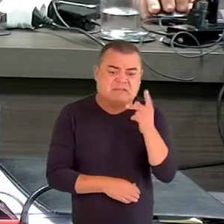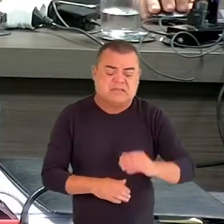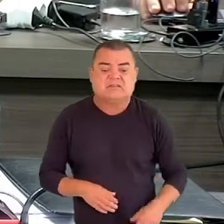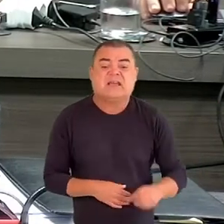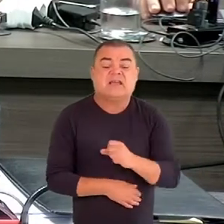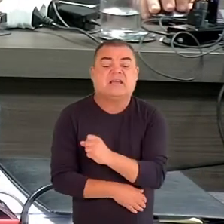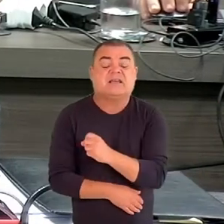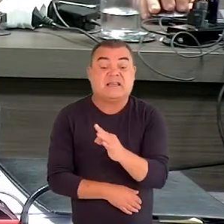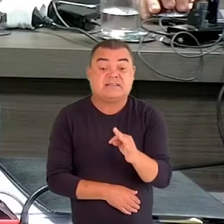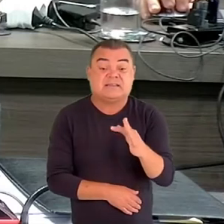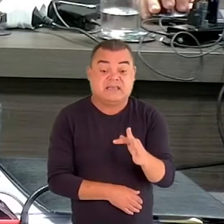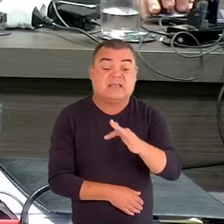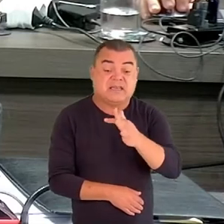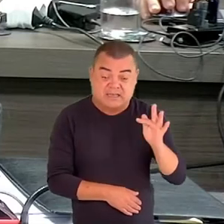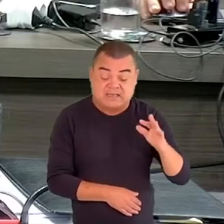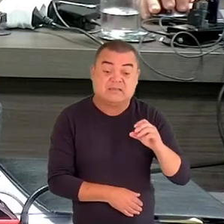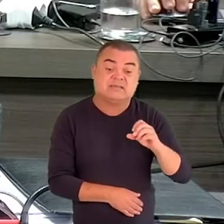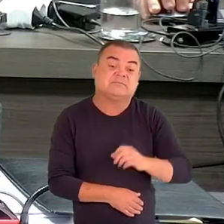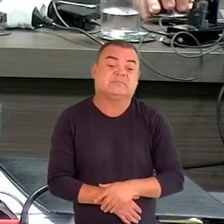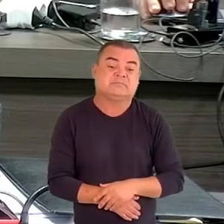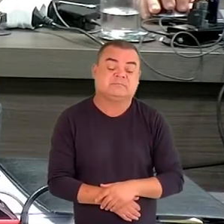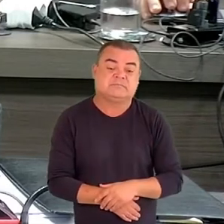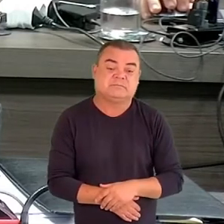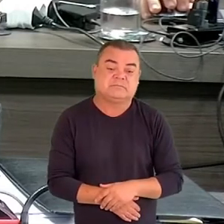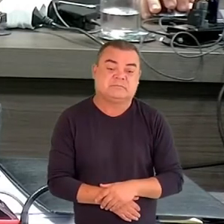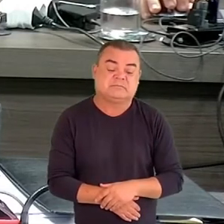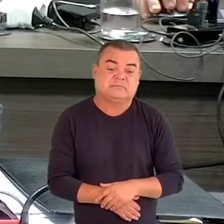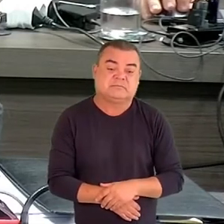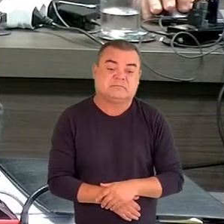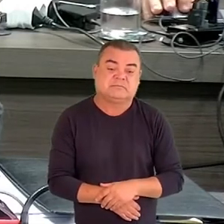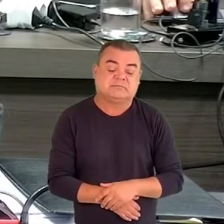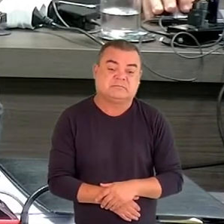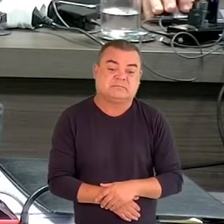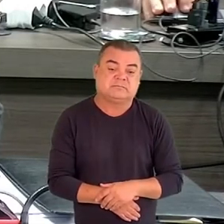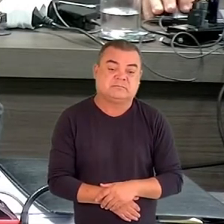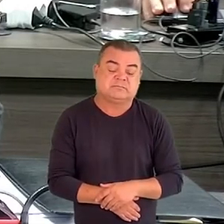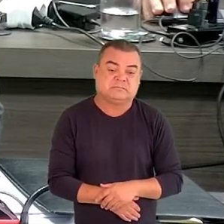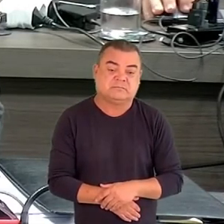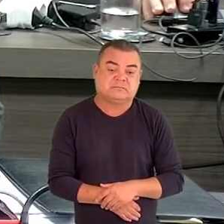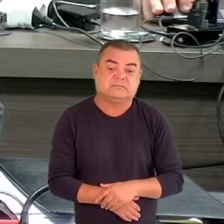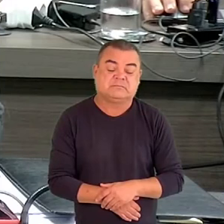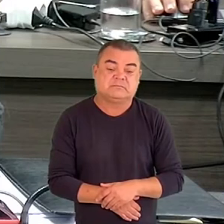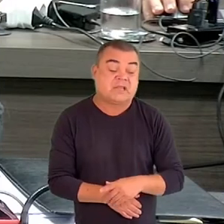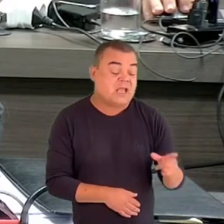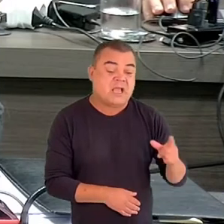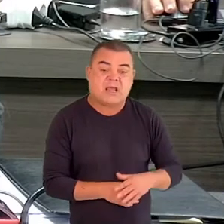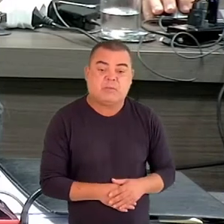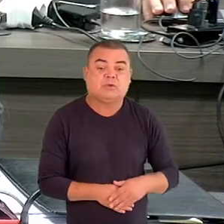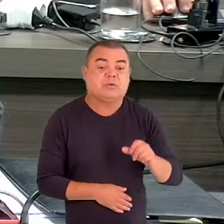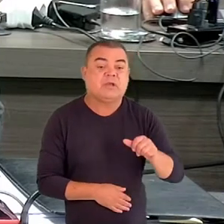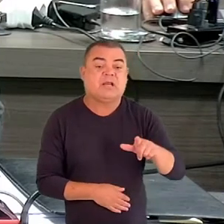falou o conselheiro Jaime Miranda, uma mulher, uma profissional delicadíssima, elegante demais,